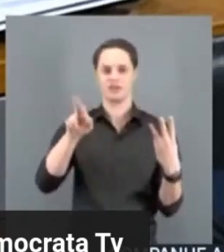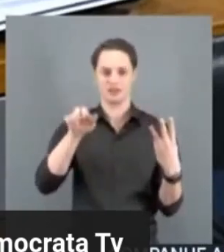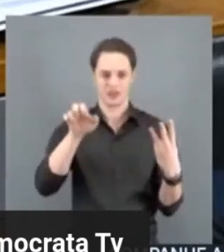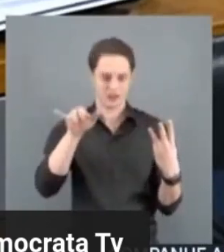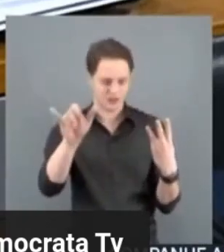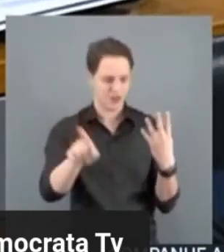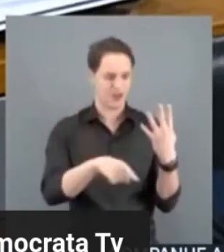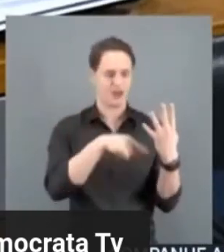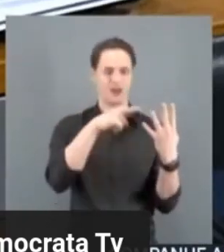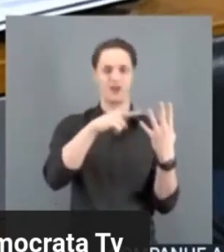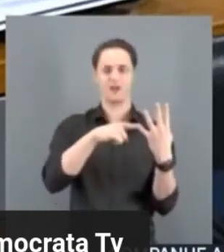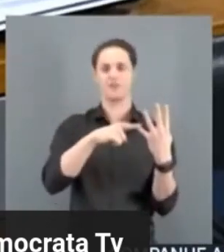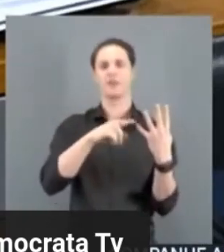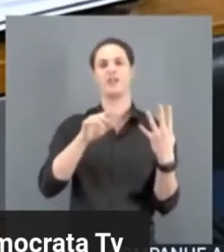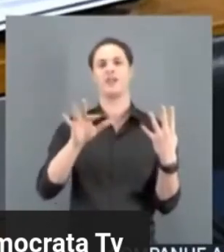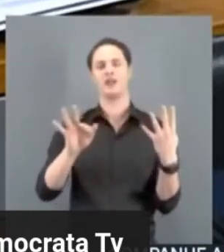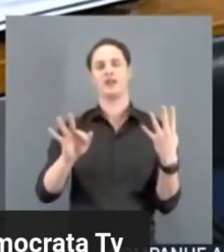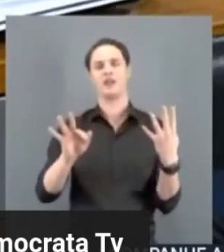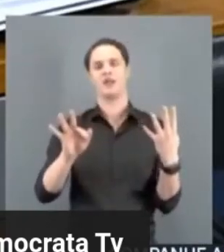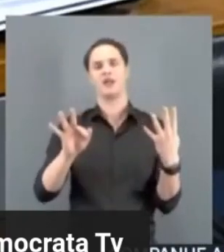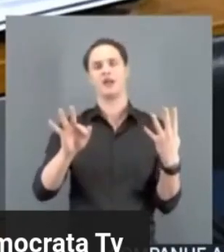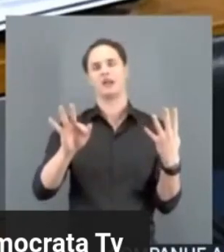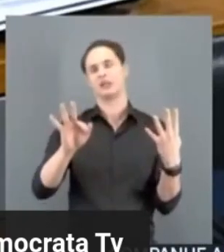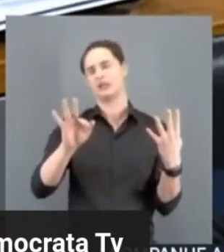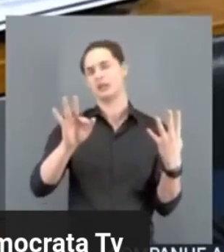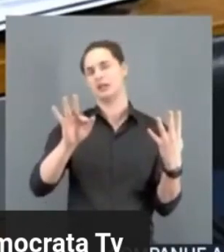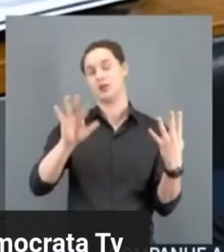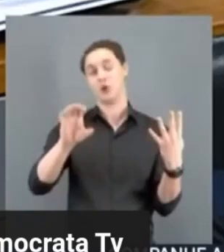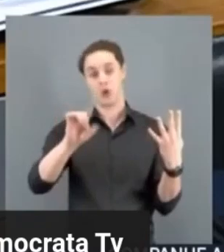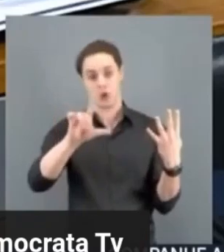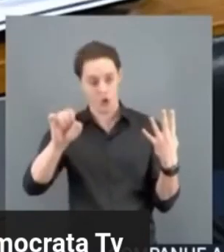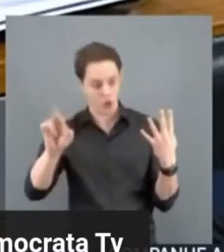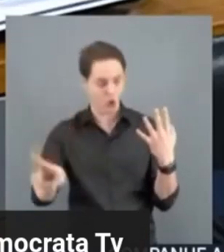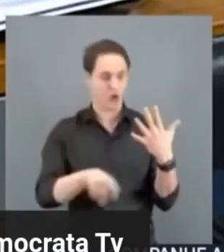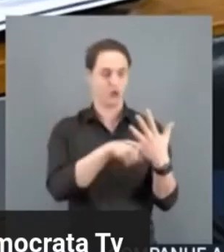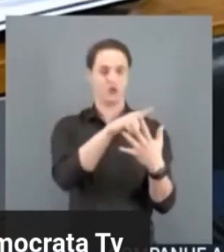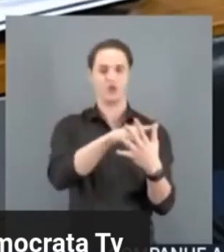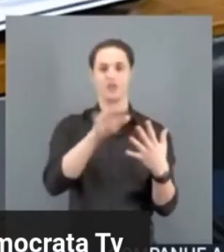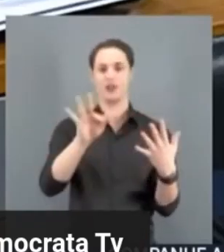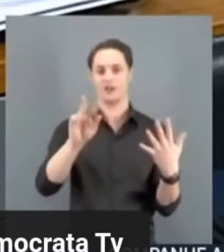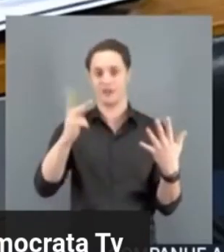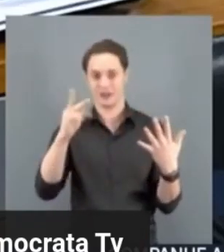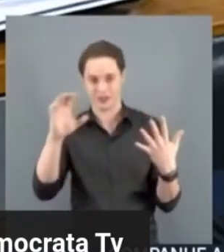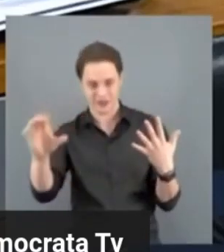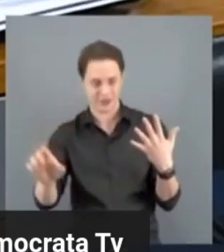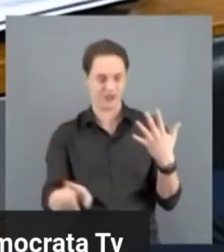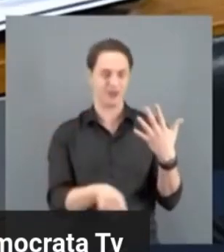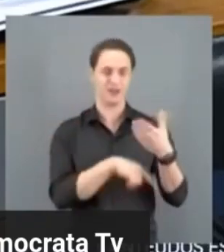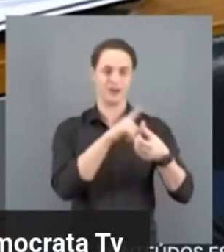Fernando Collor de Mello, Itamar Franco, Fernando Henrique, Luiz Inácio,